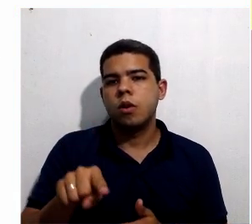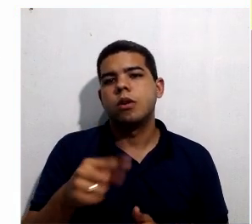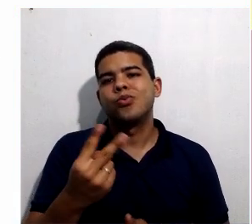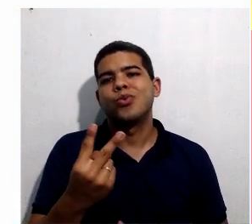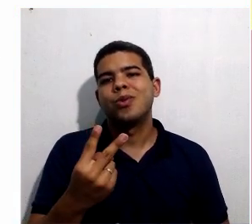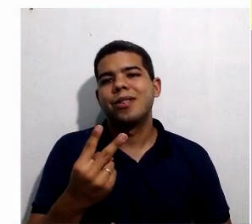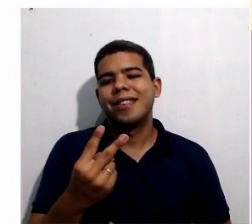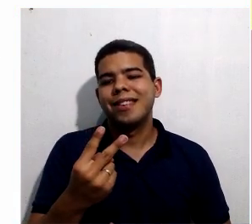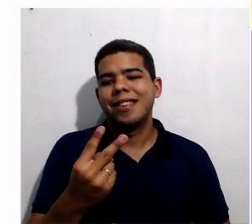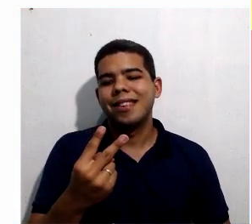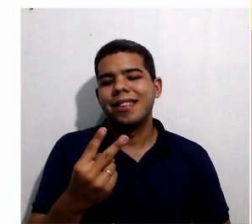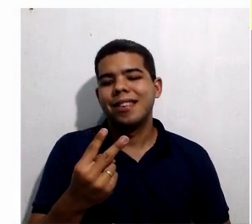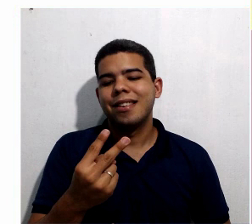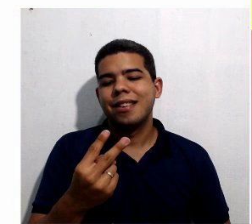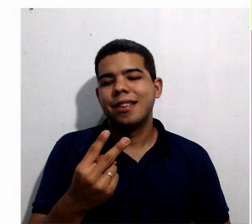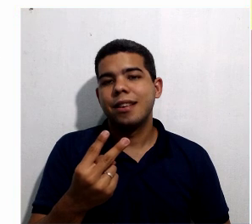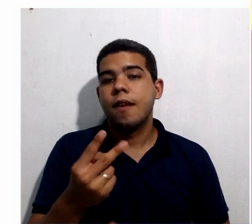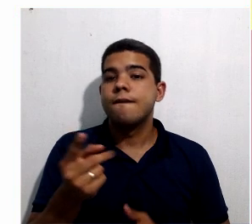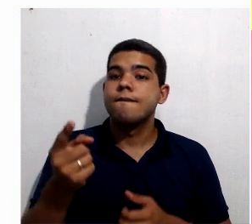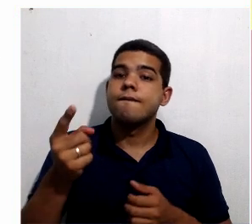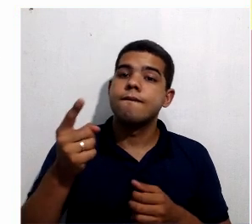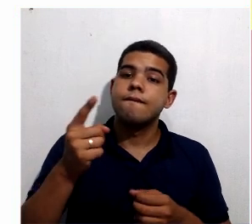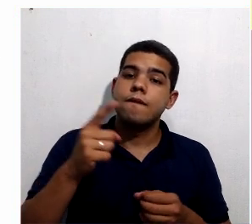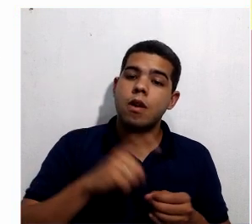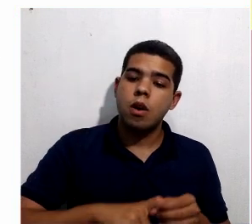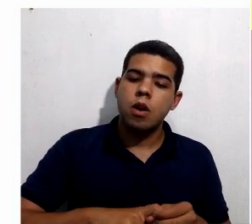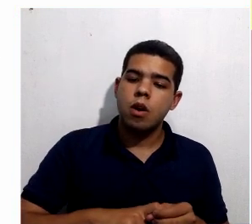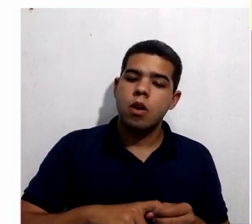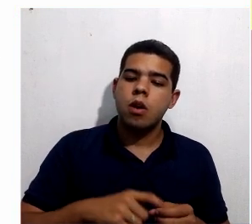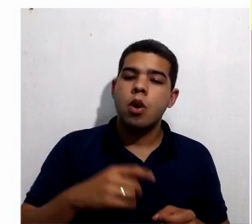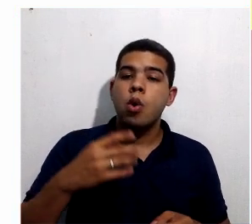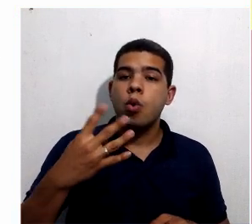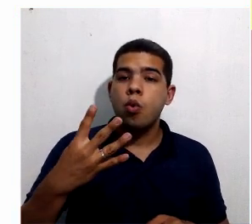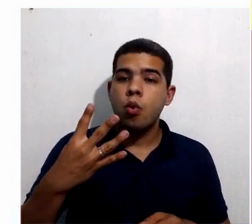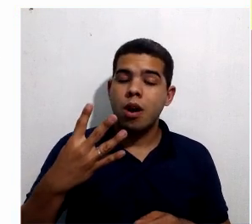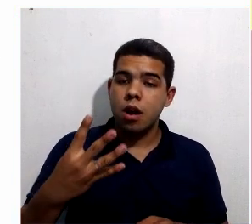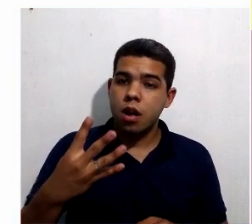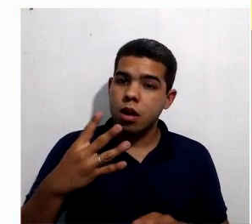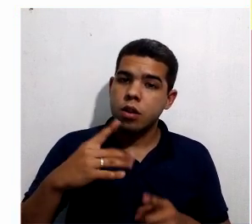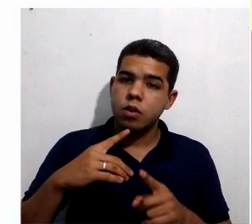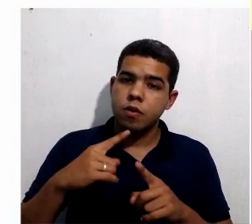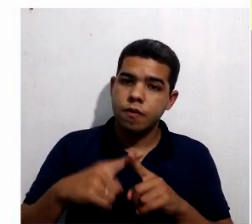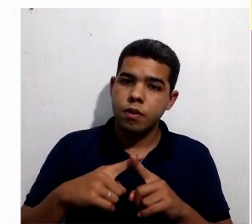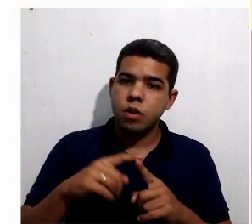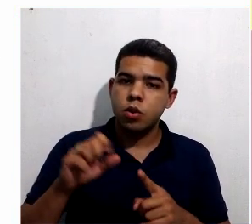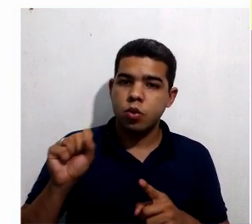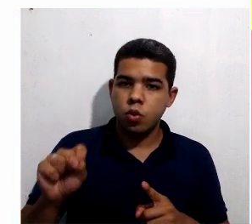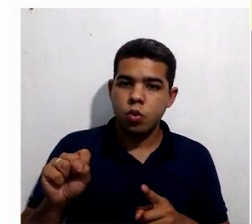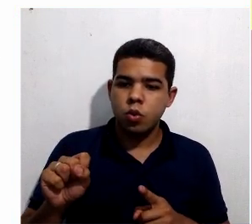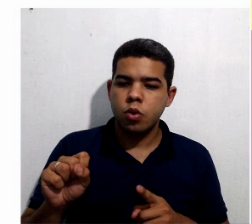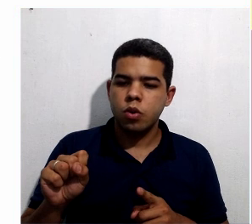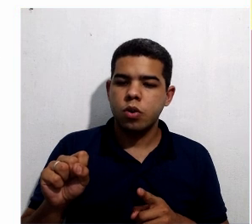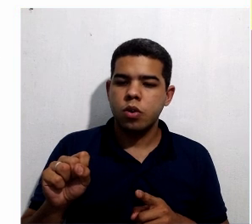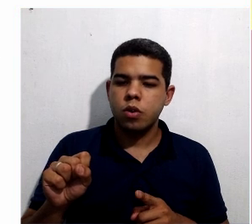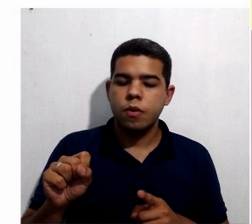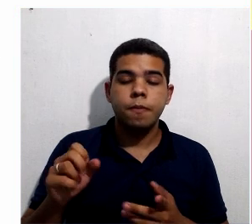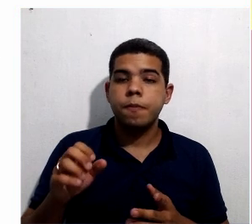8 é 2. Voltando. 4 vezes